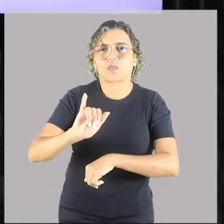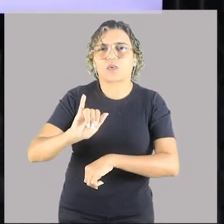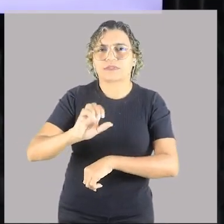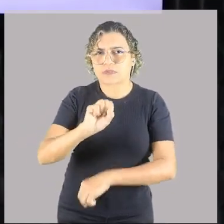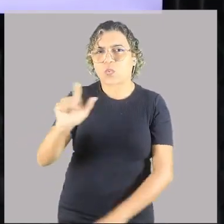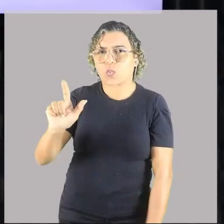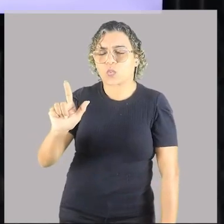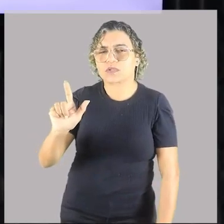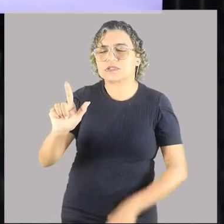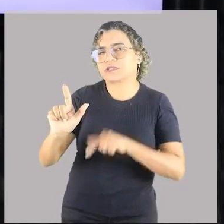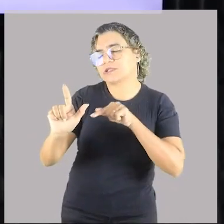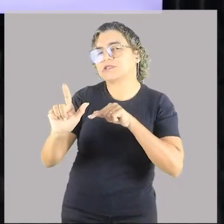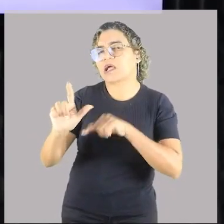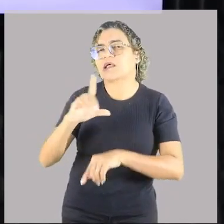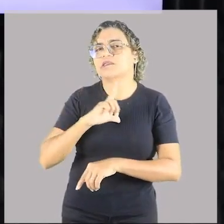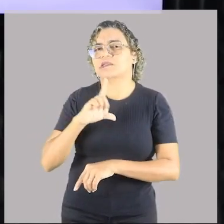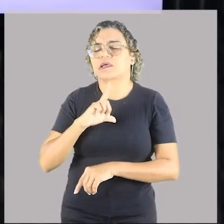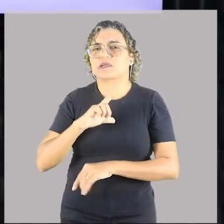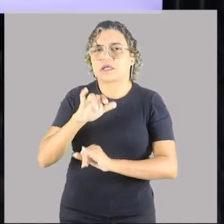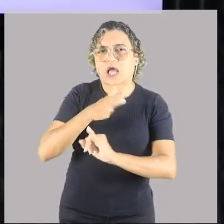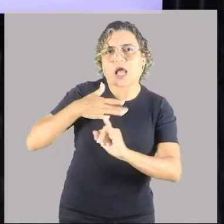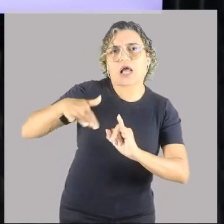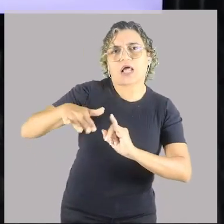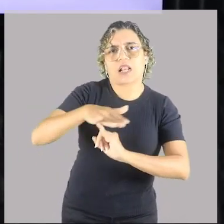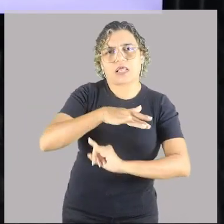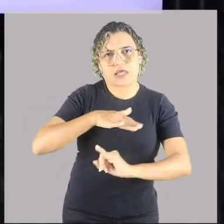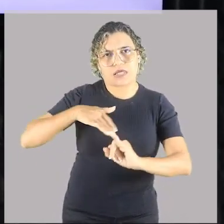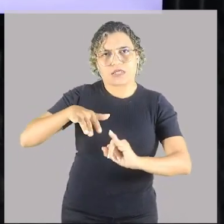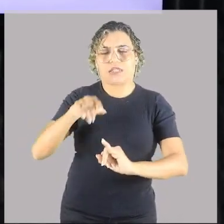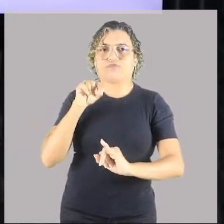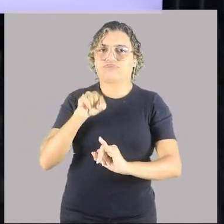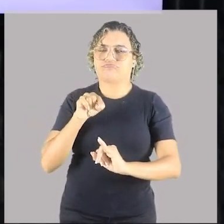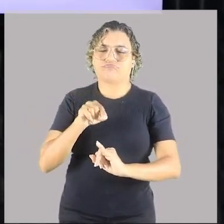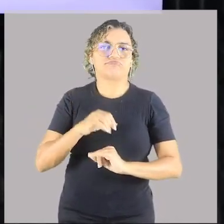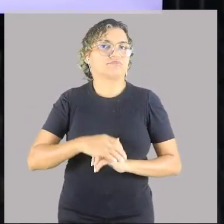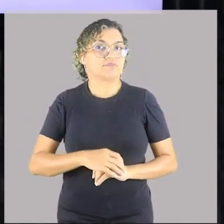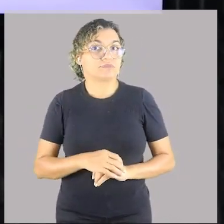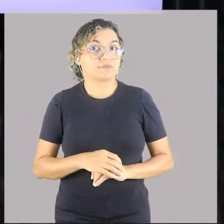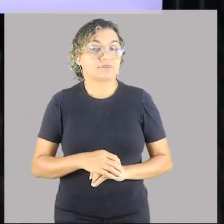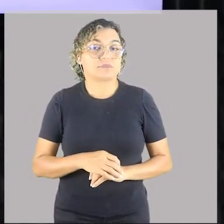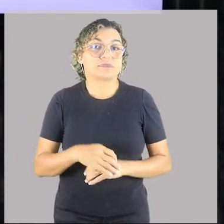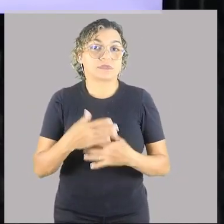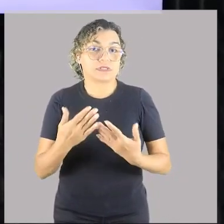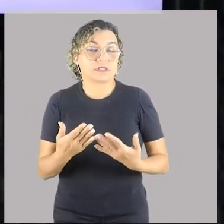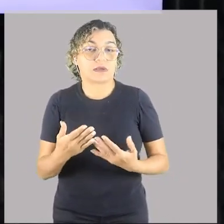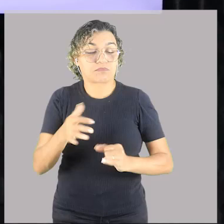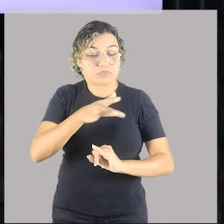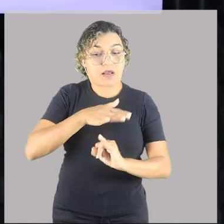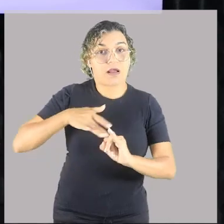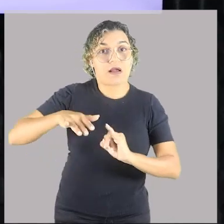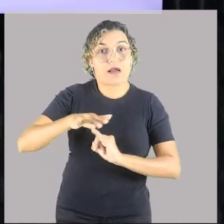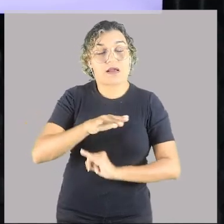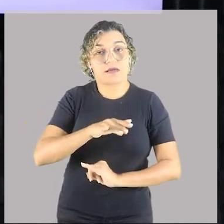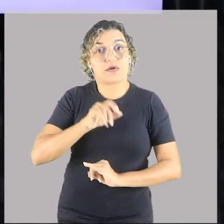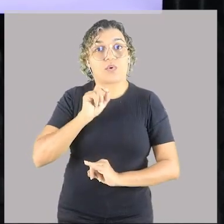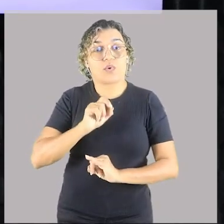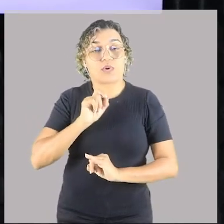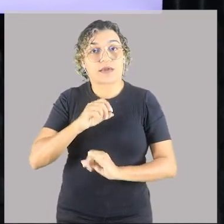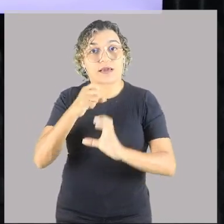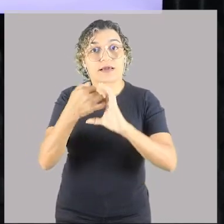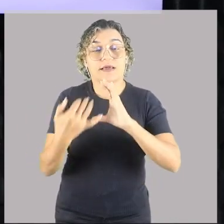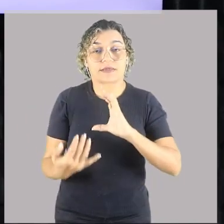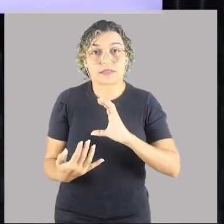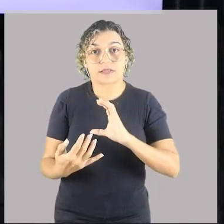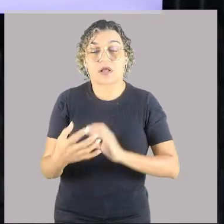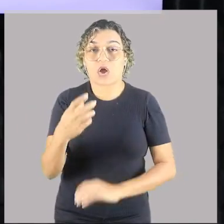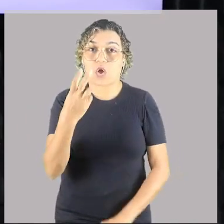Maranhão, São Luís, e pega a ilha de Upauaçu. E aí, quando eu acabo por me referir à ilha de Upauaçu, estou